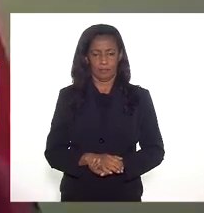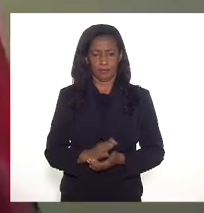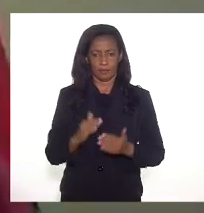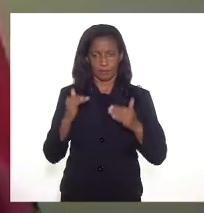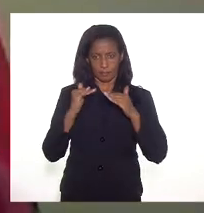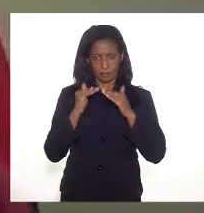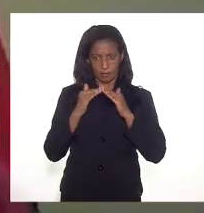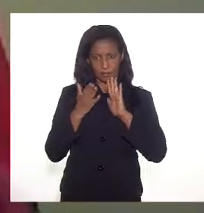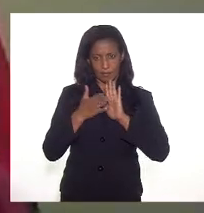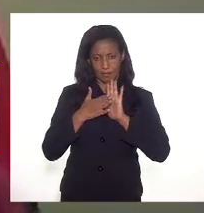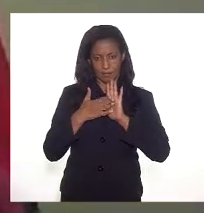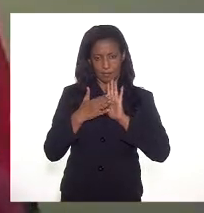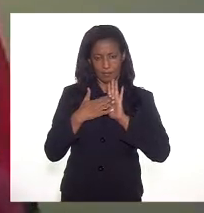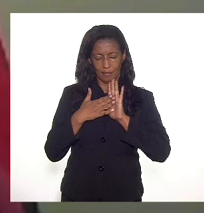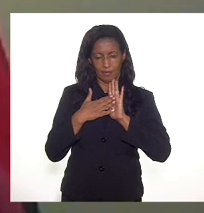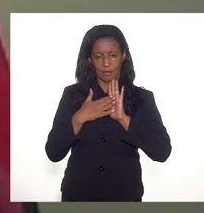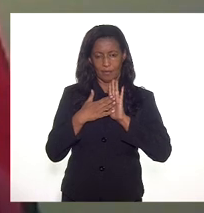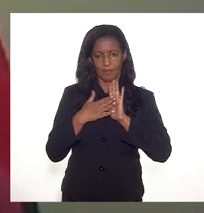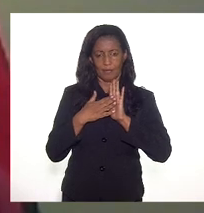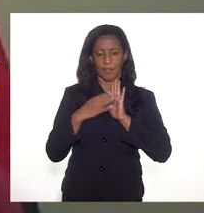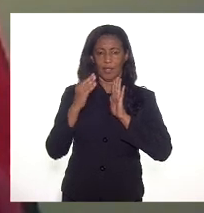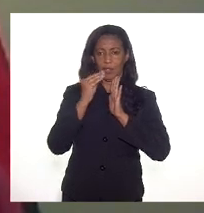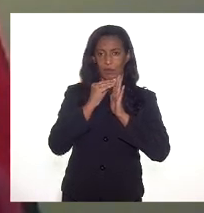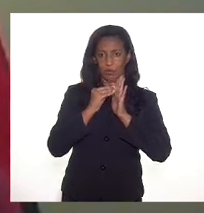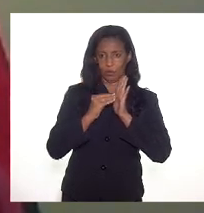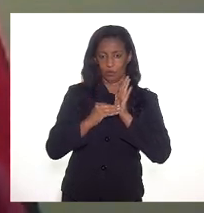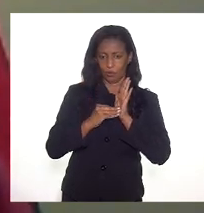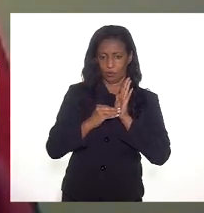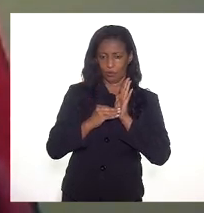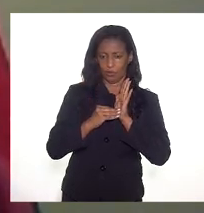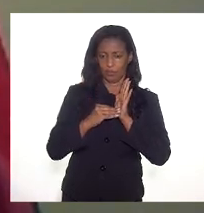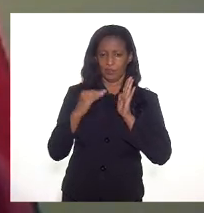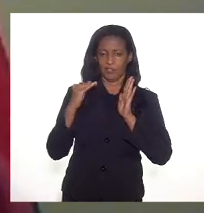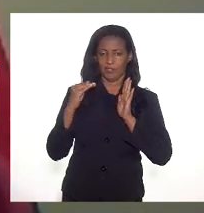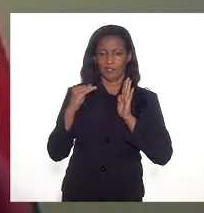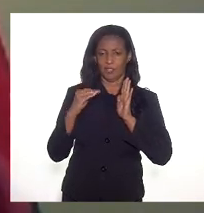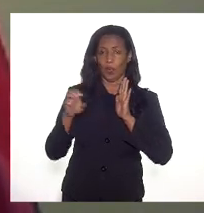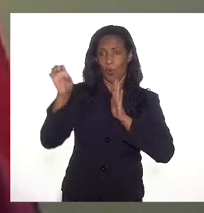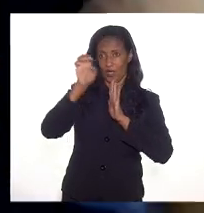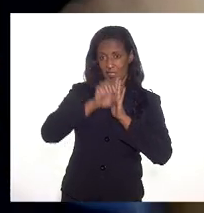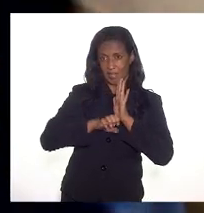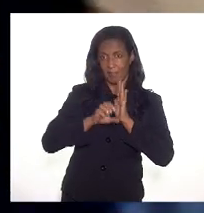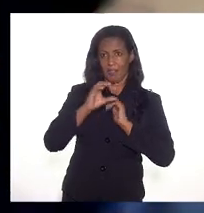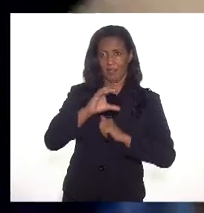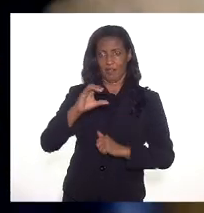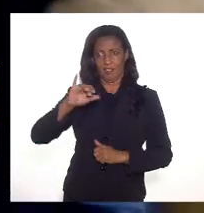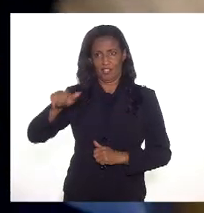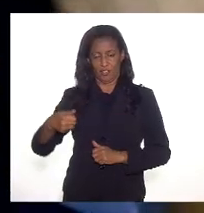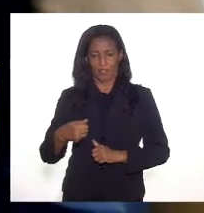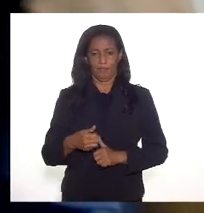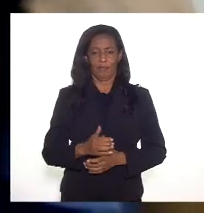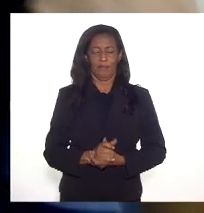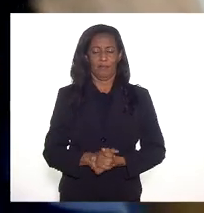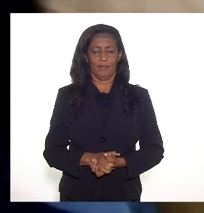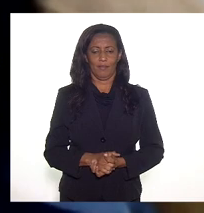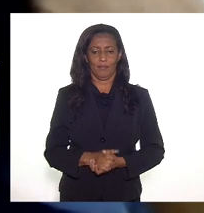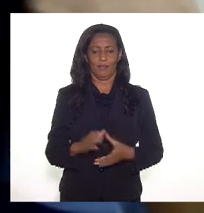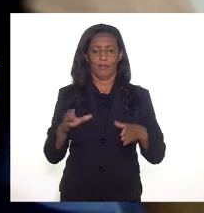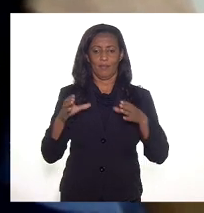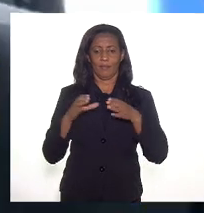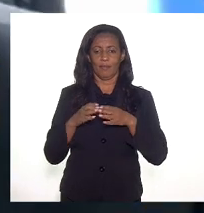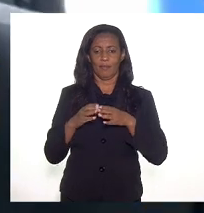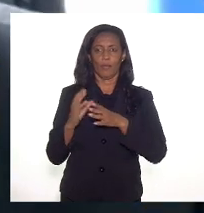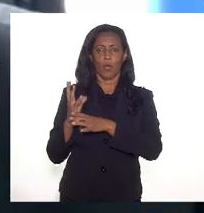Parecer favorável nos termos das... Parecer favorável com as emendas da CCJ. Pela Comissão